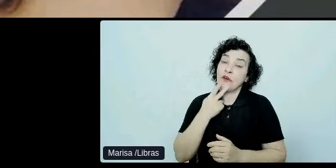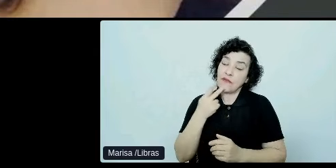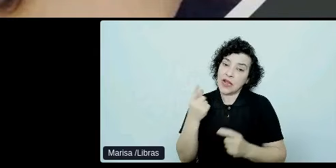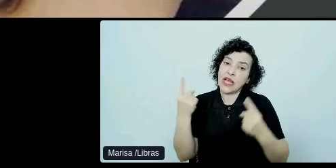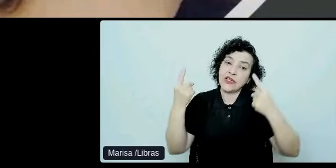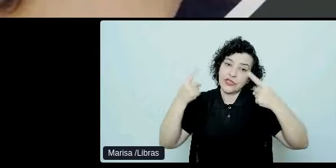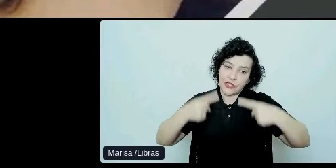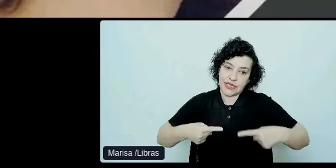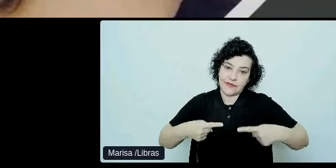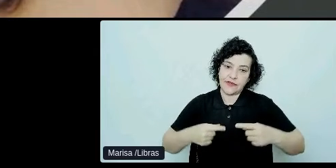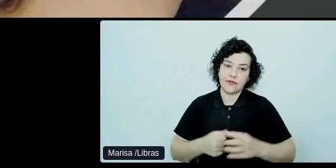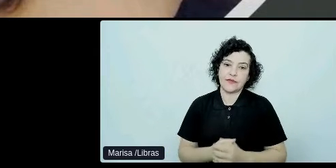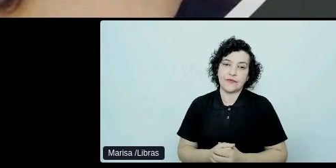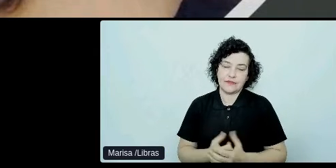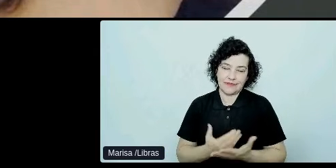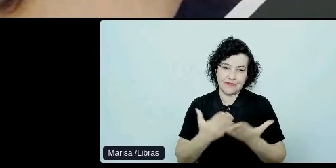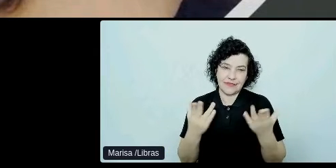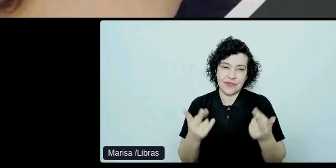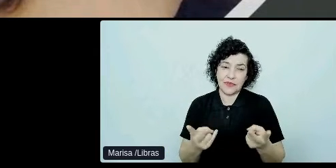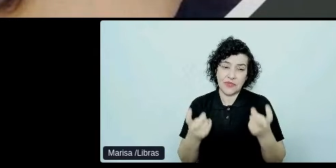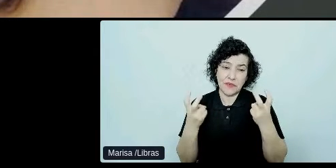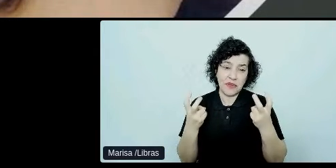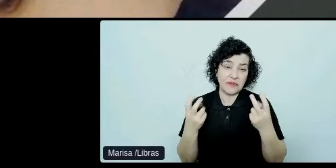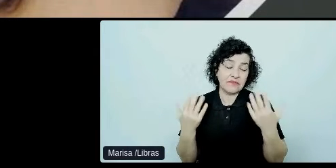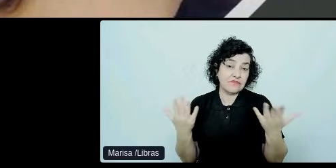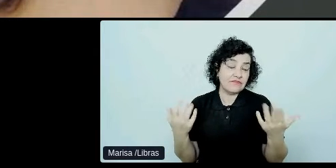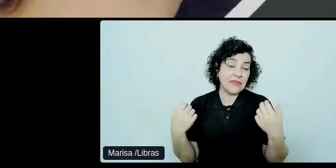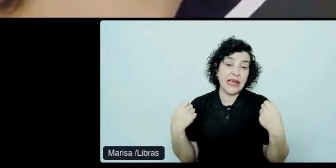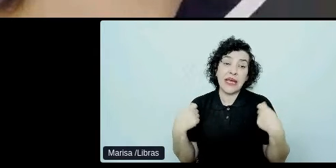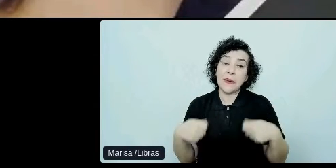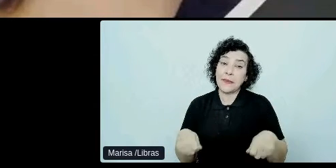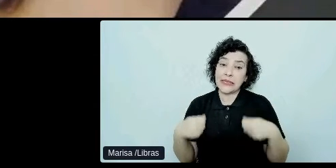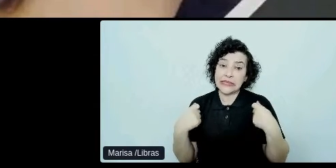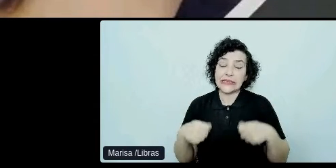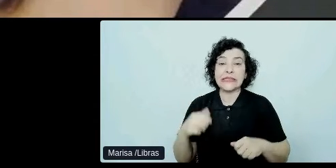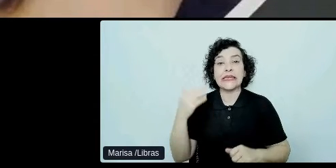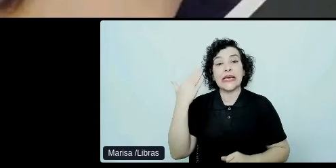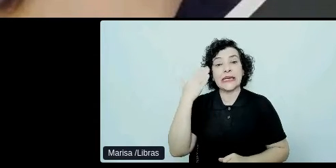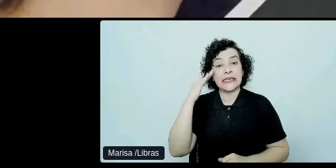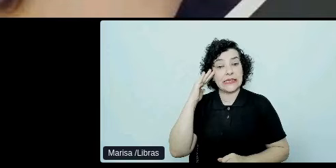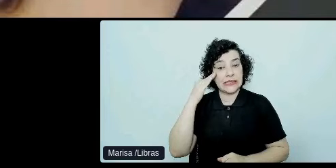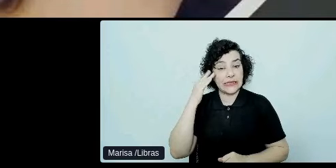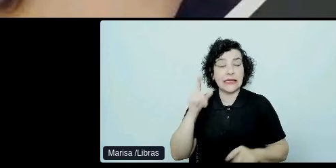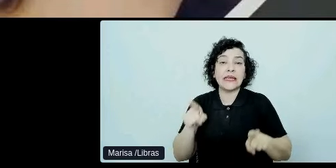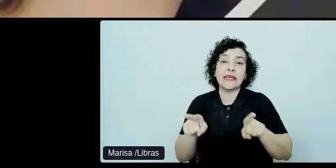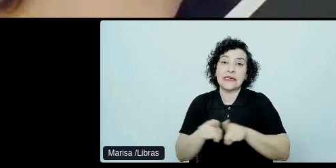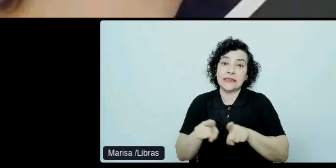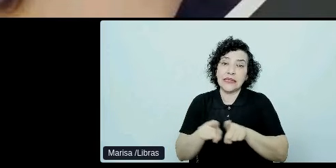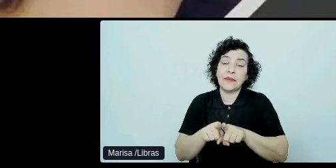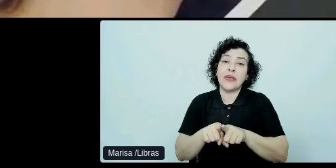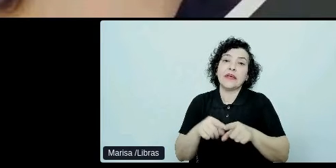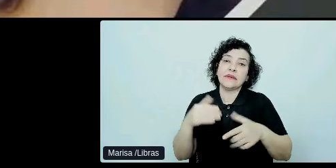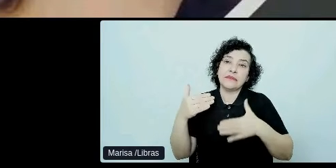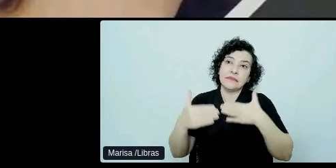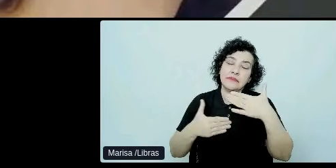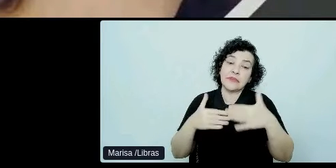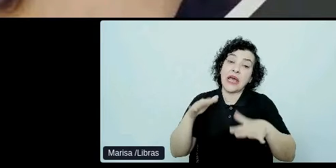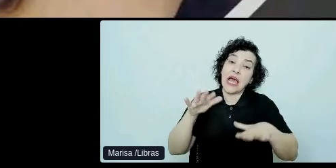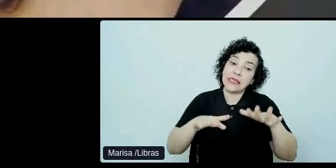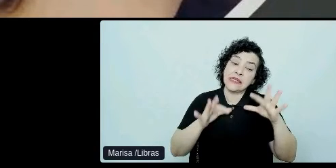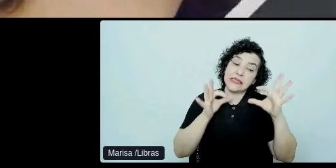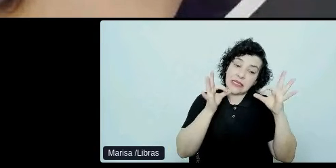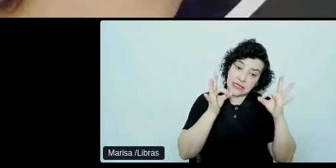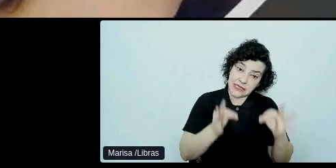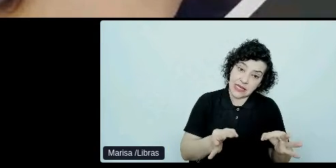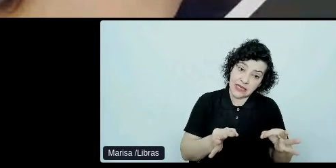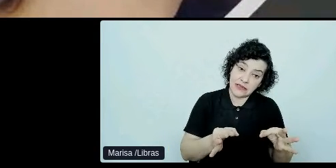né, que vocês viram aí, são coisas que a gente precisa compreender, entender e adaptar, sempre que necessário. Às vezes dá certo,